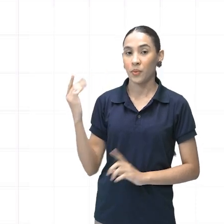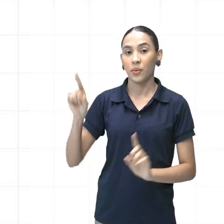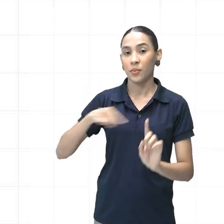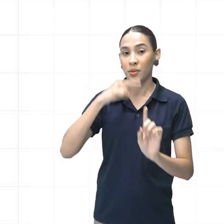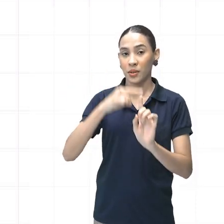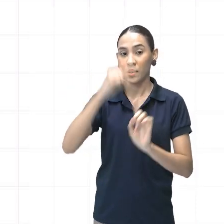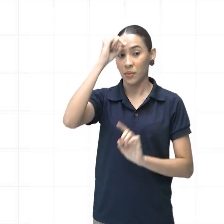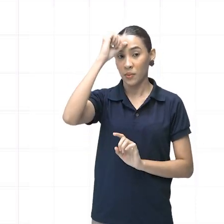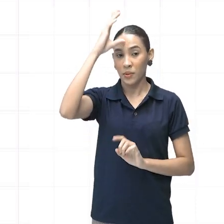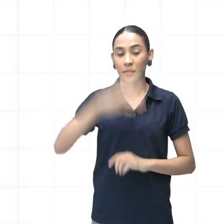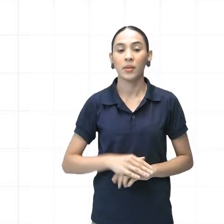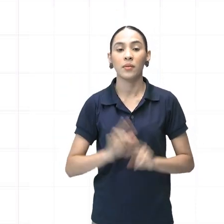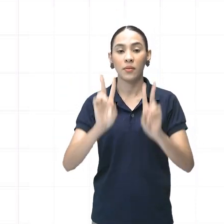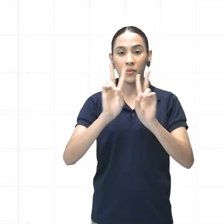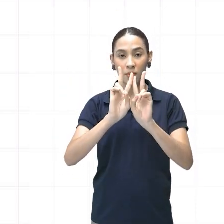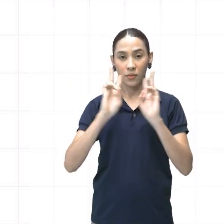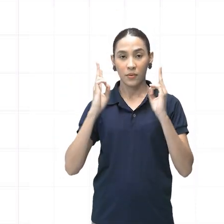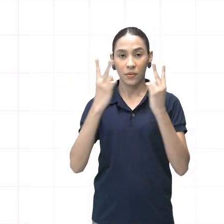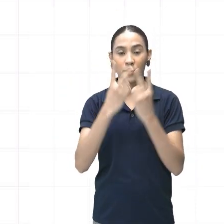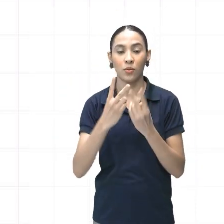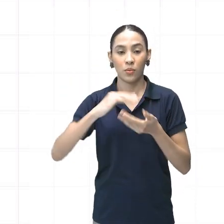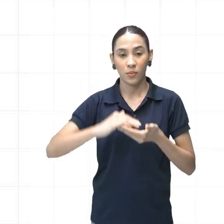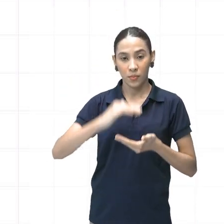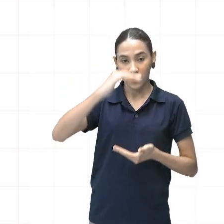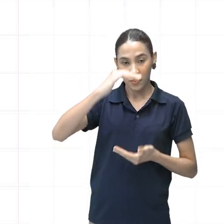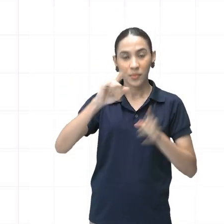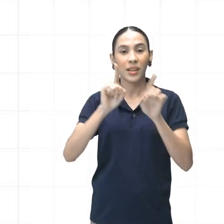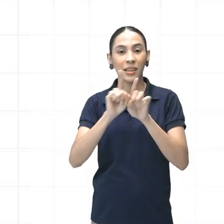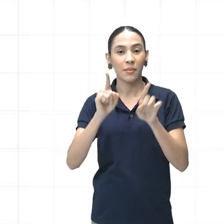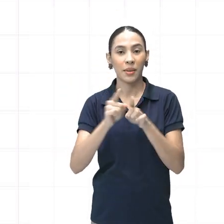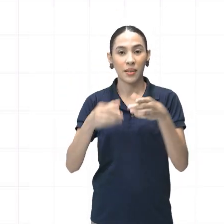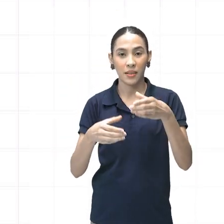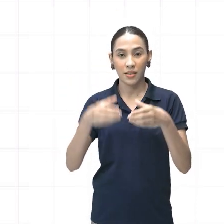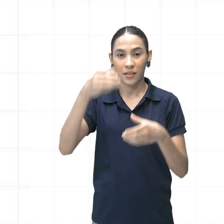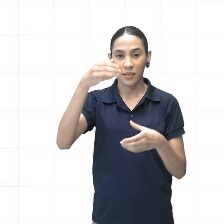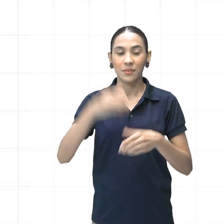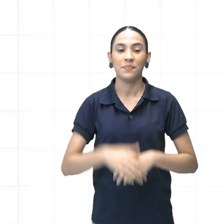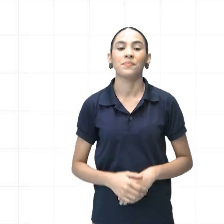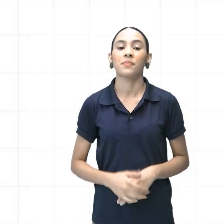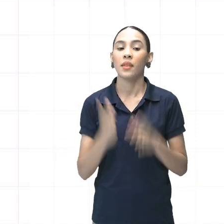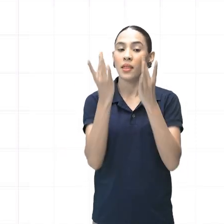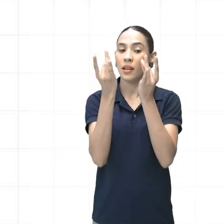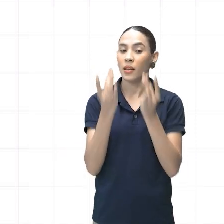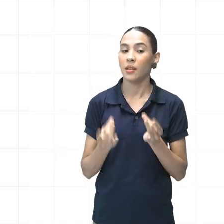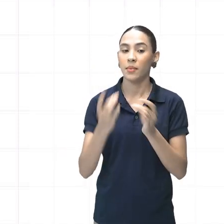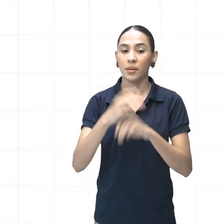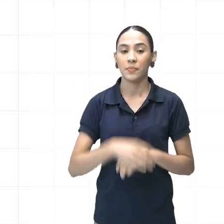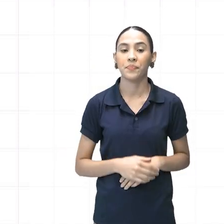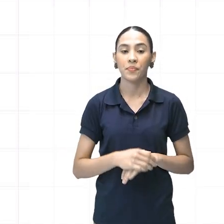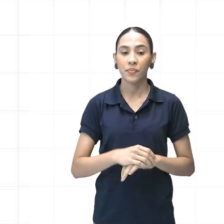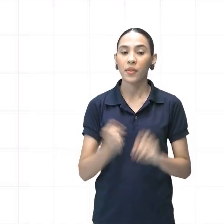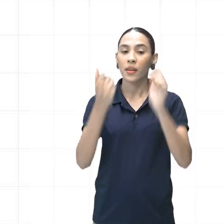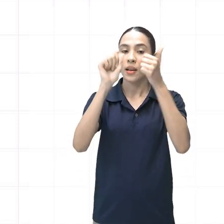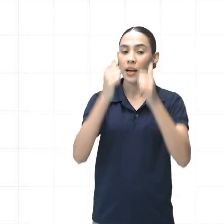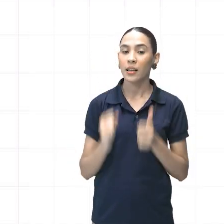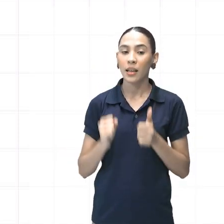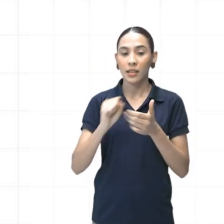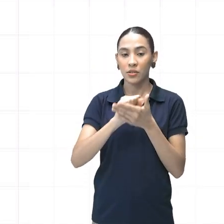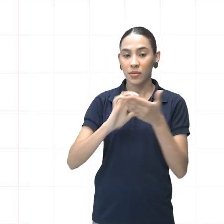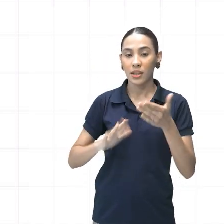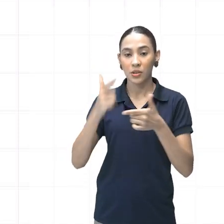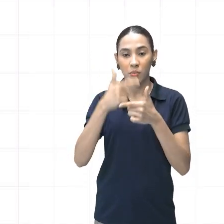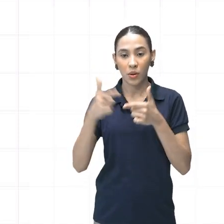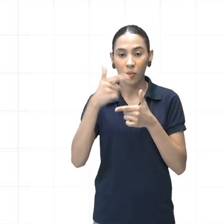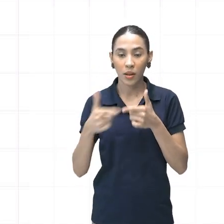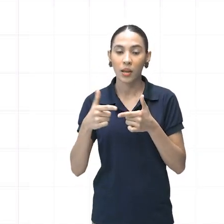o objeto de conhecimento, volume de prismas e cilindros, e o detalhamento, resolução e elaboração